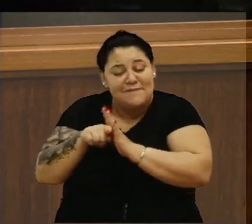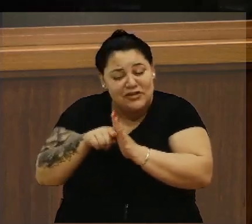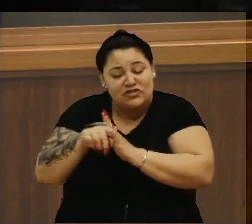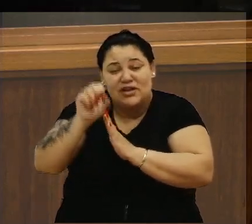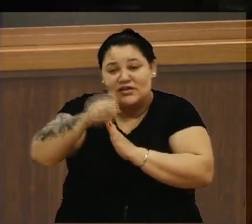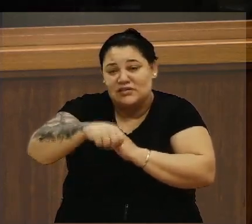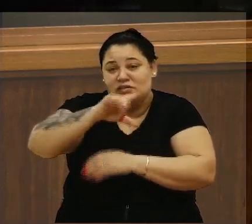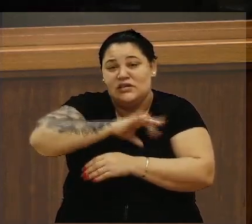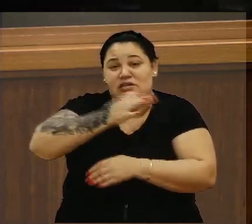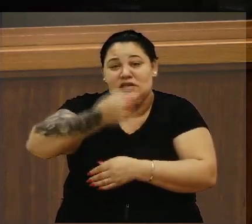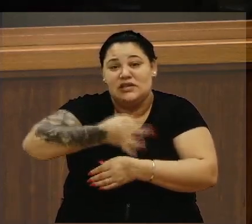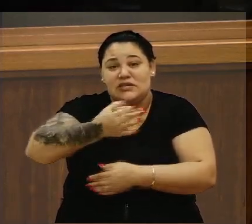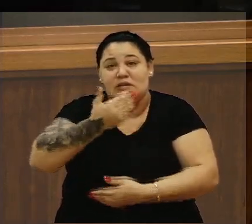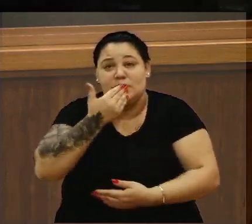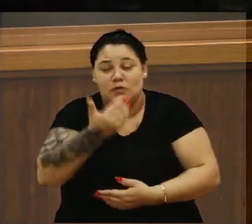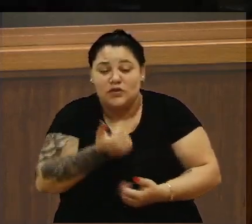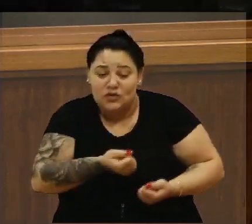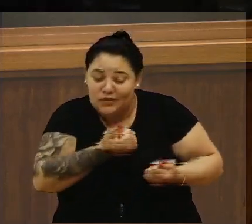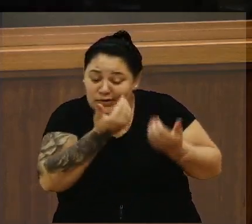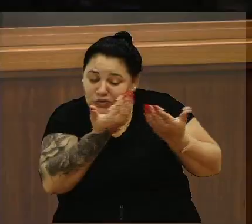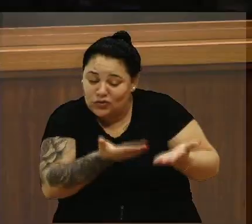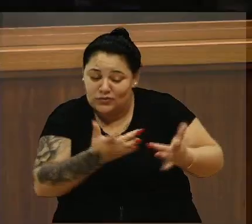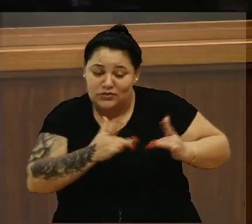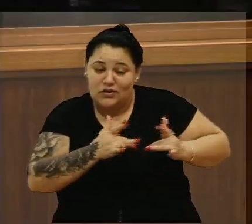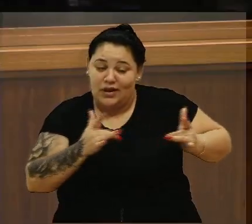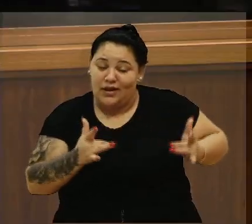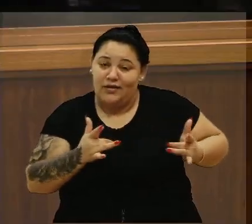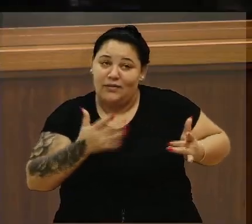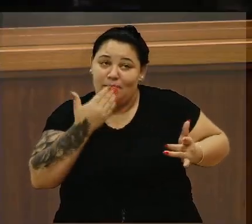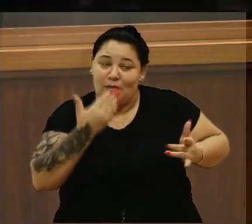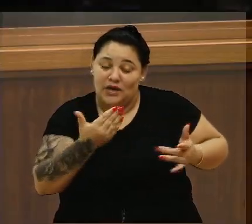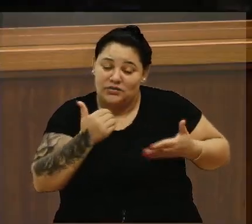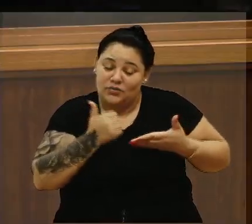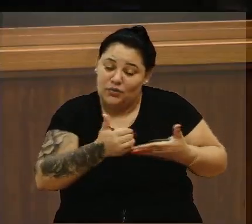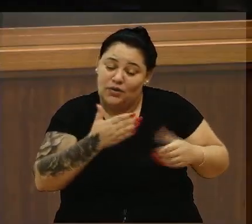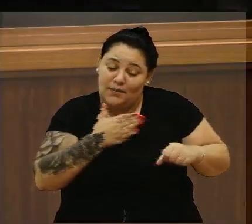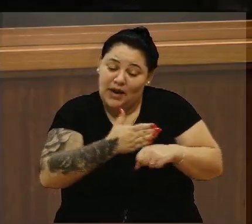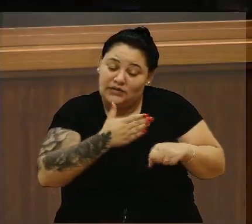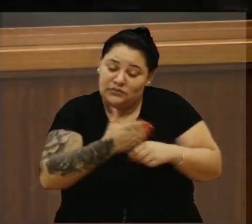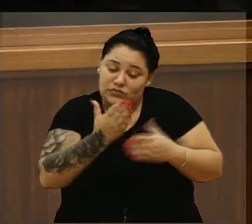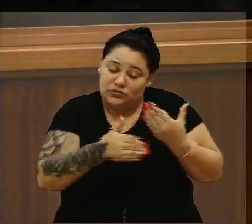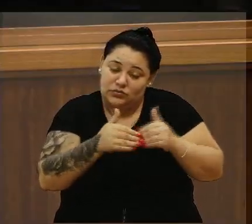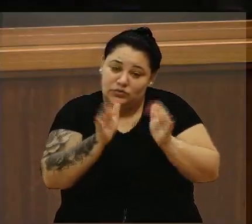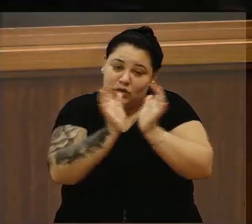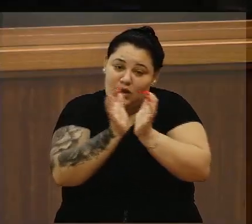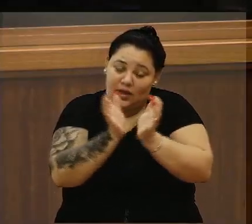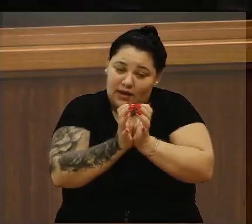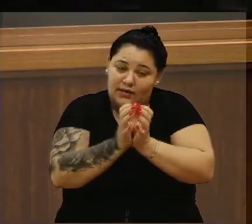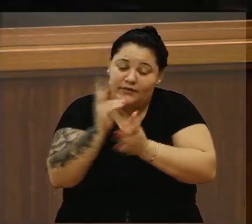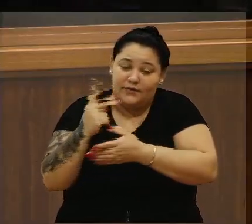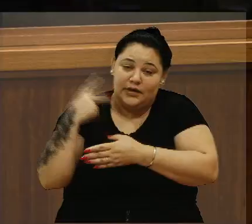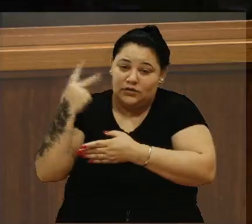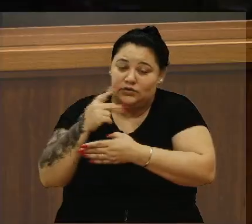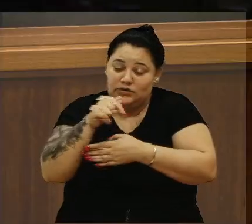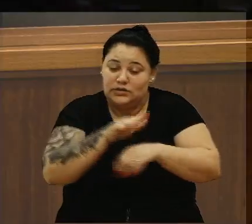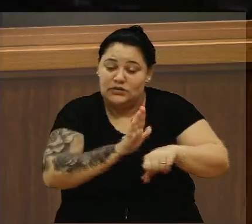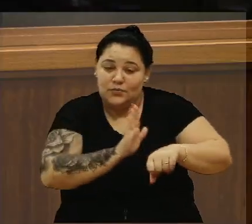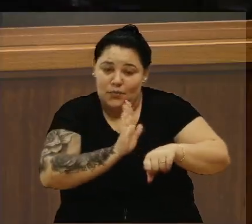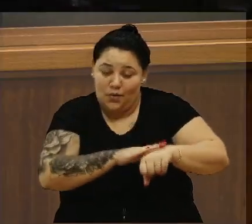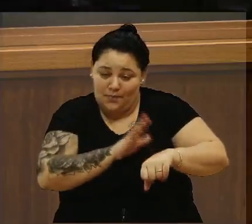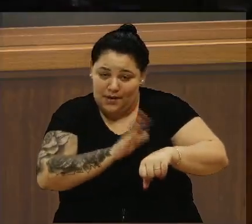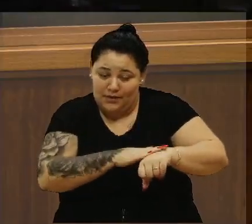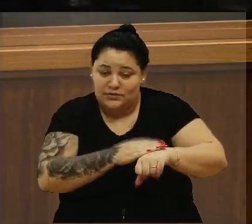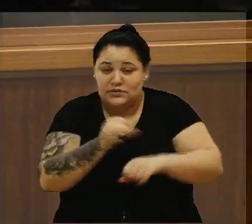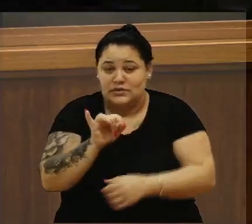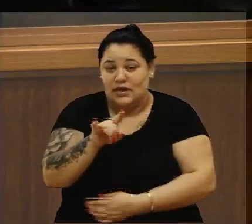eu presto minha solidariedade e conto com a participação dos colegas vereadores e vereadoras, nesse caso